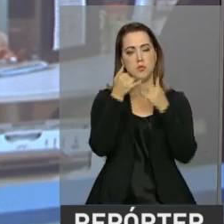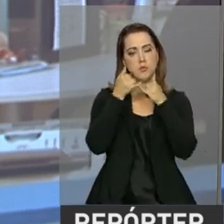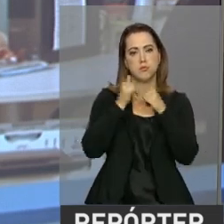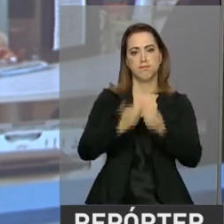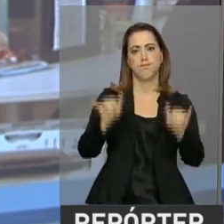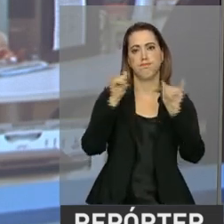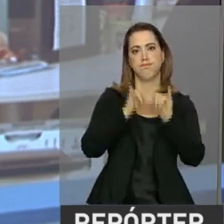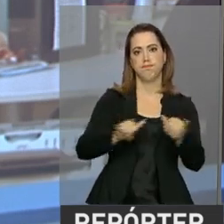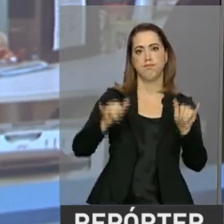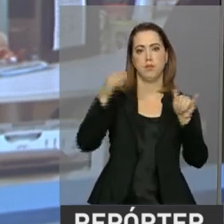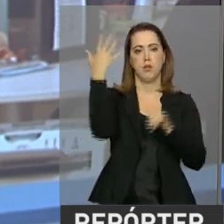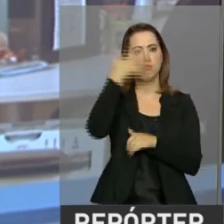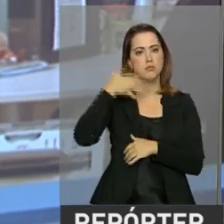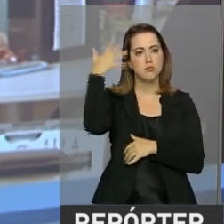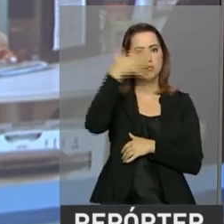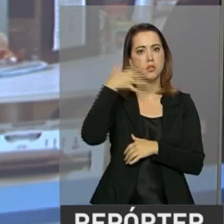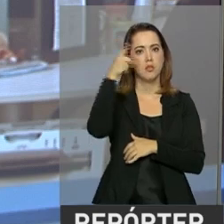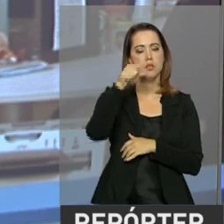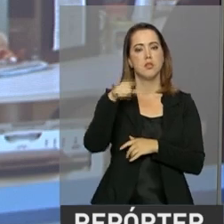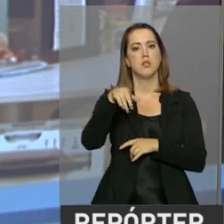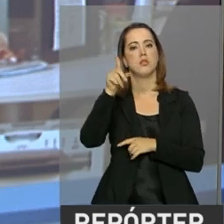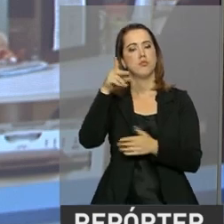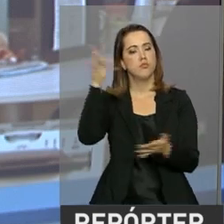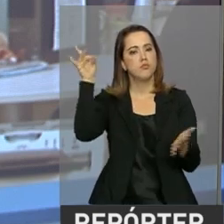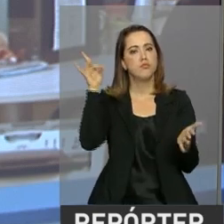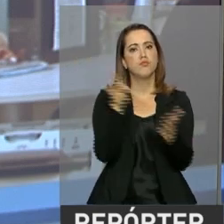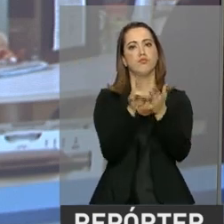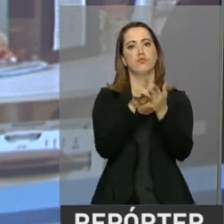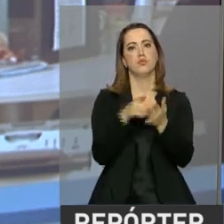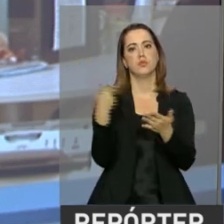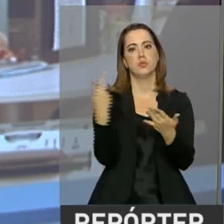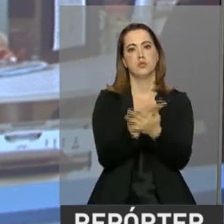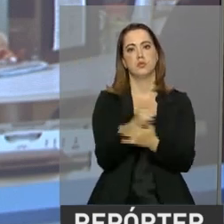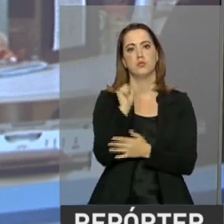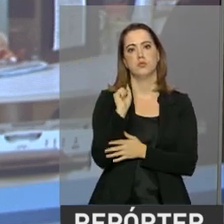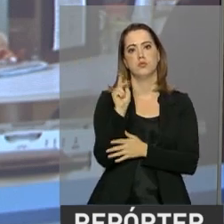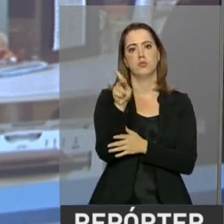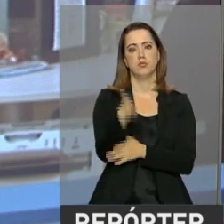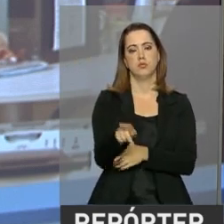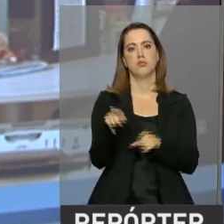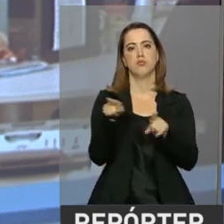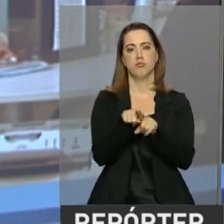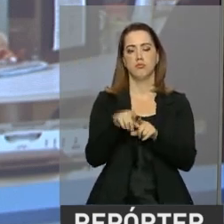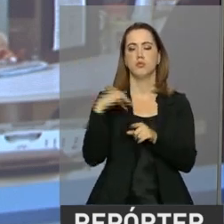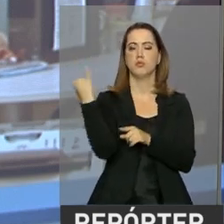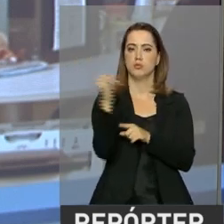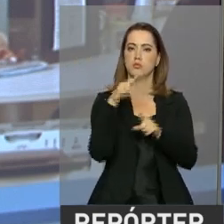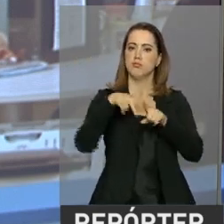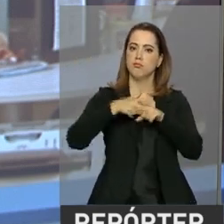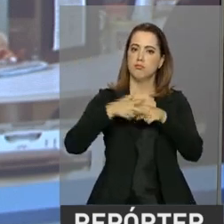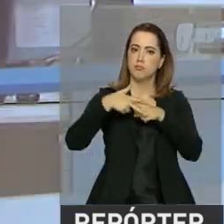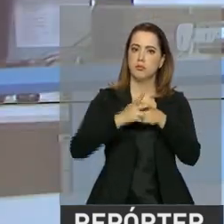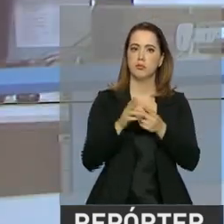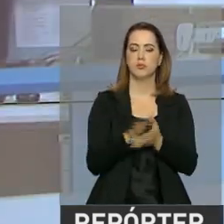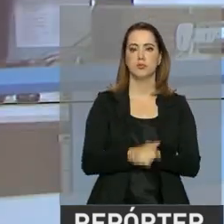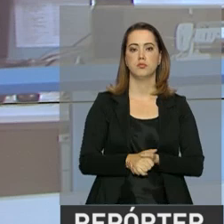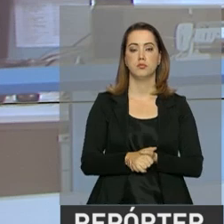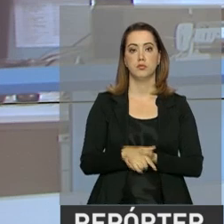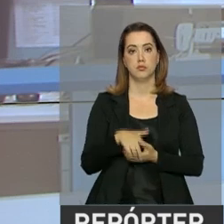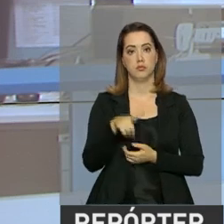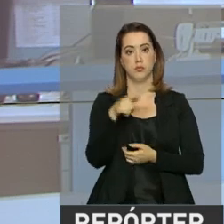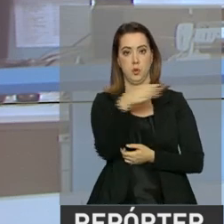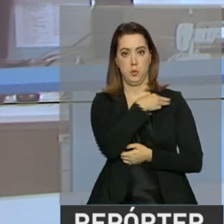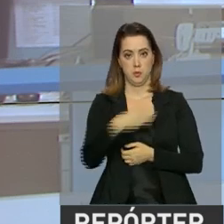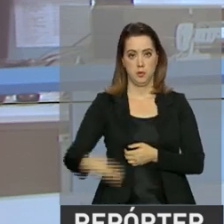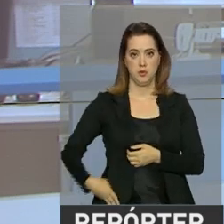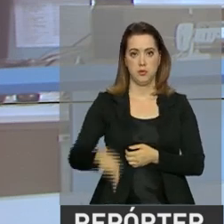esclarecimento para que a população conheça a real situação da Previdência e também a importância da reforma gedel